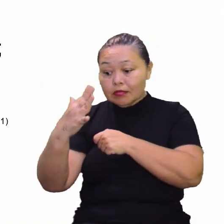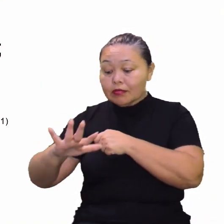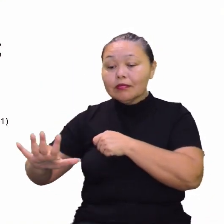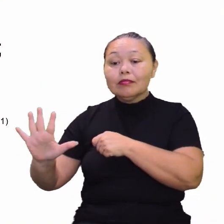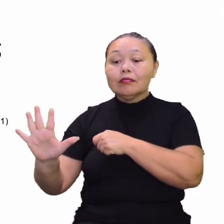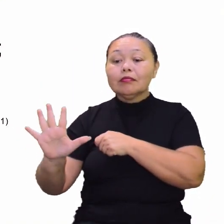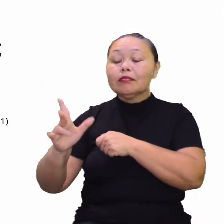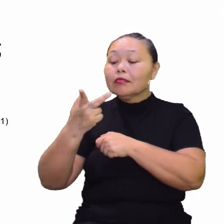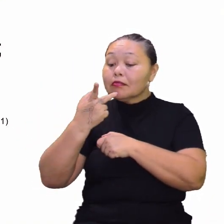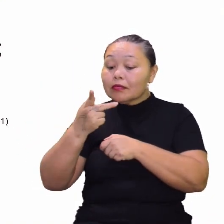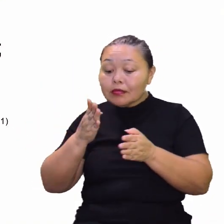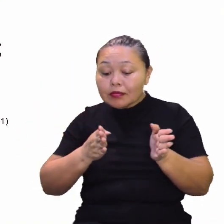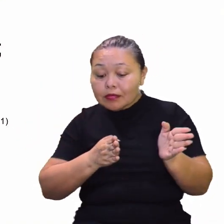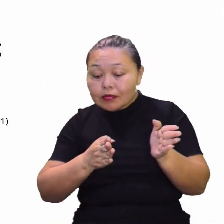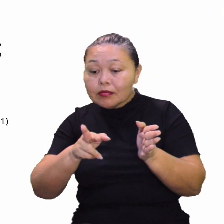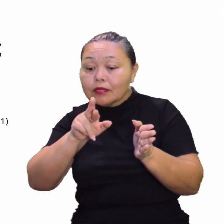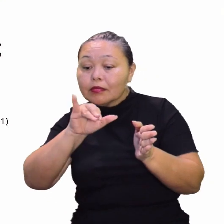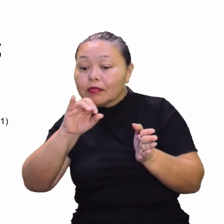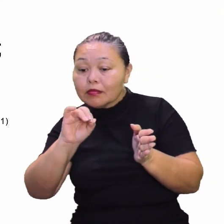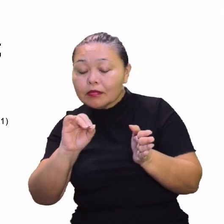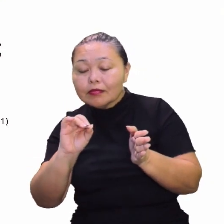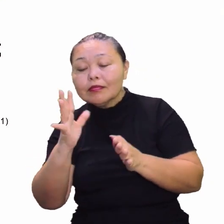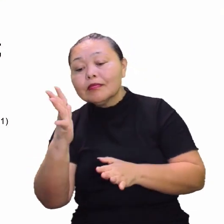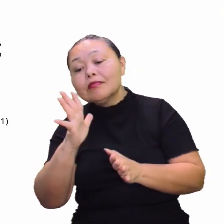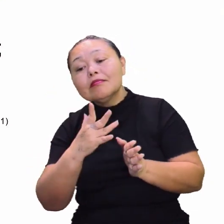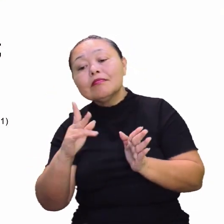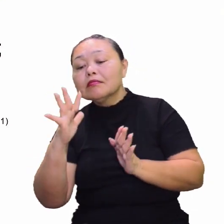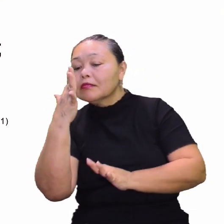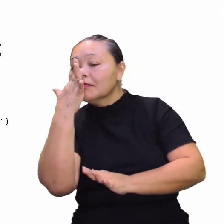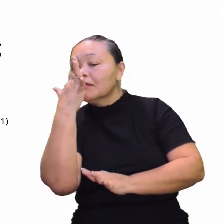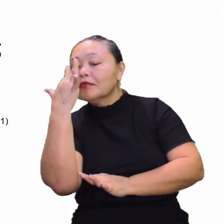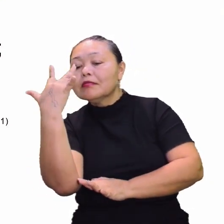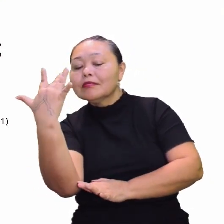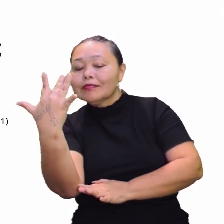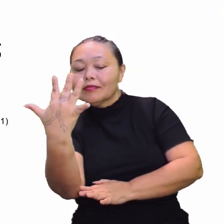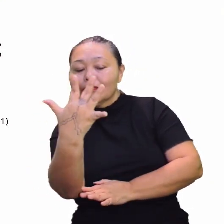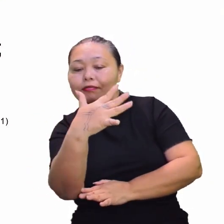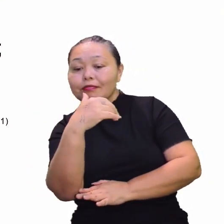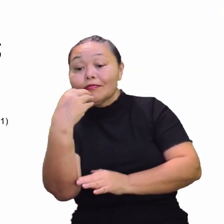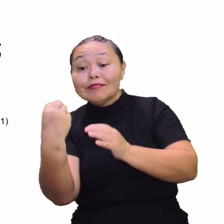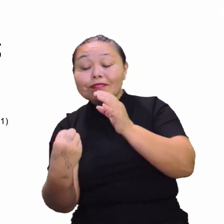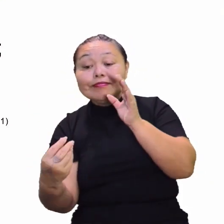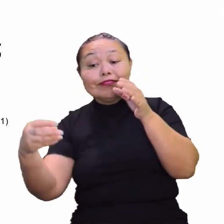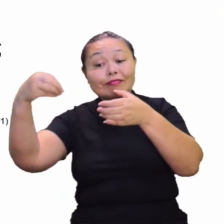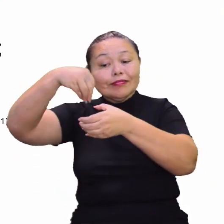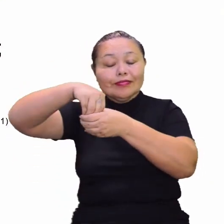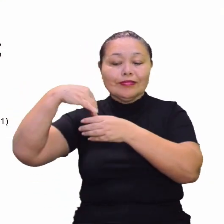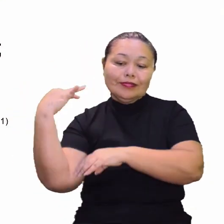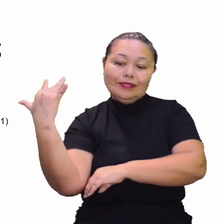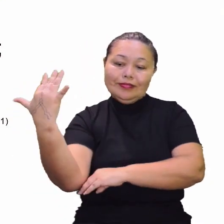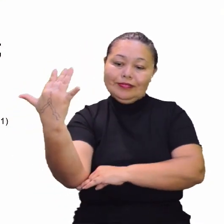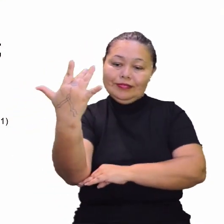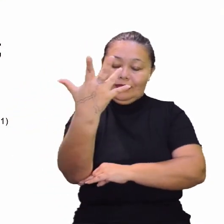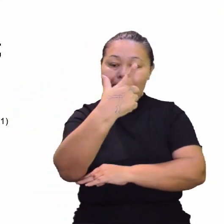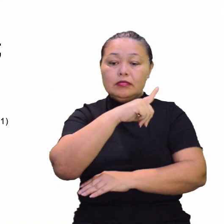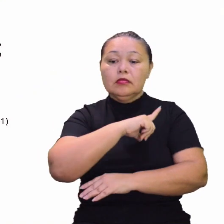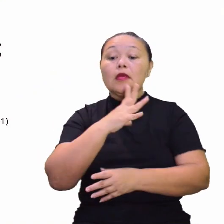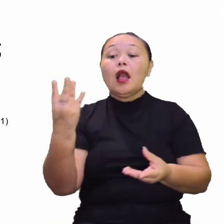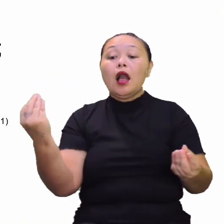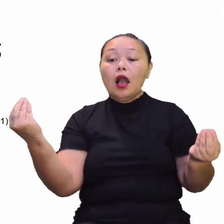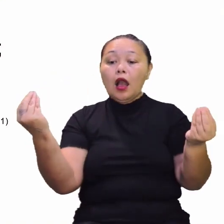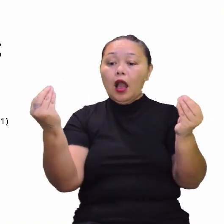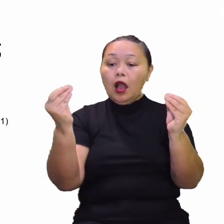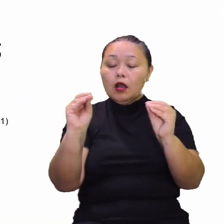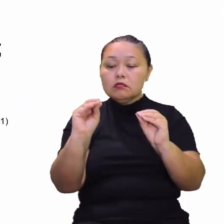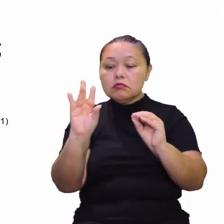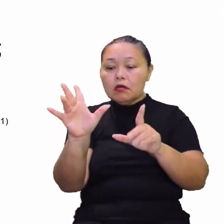está falando ali do rio como uma paisagem natural. A partir do momento que ele recebe essas estruturas dentro